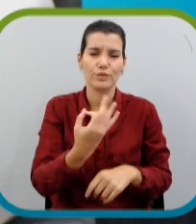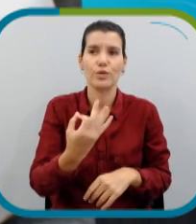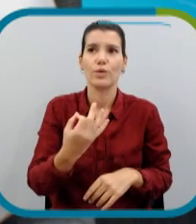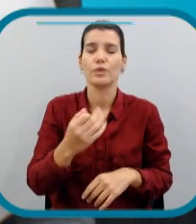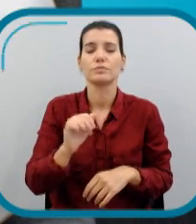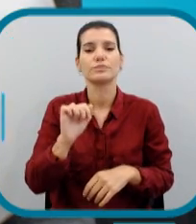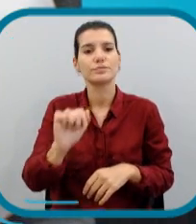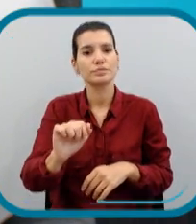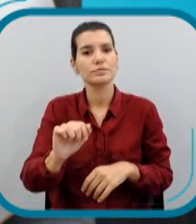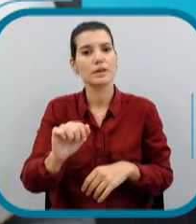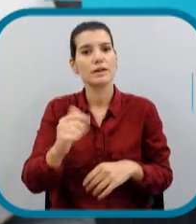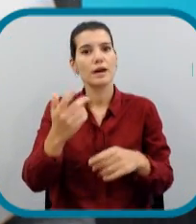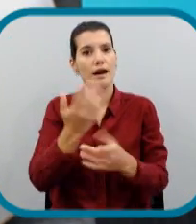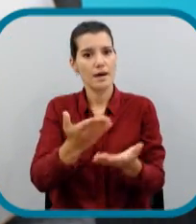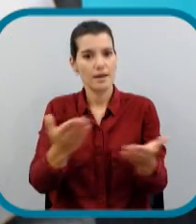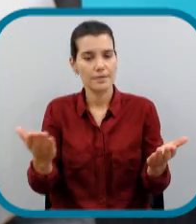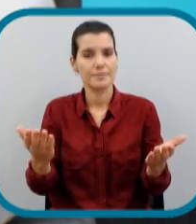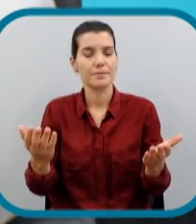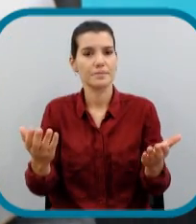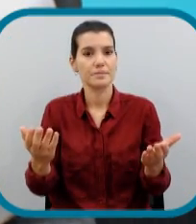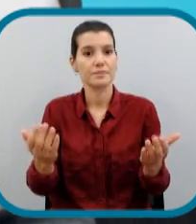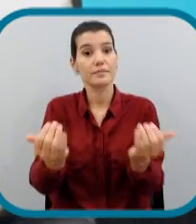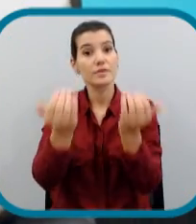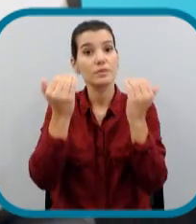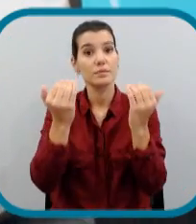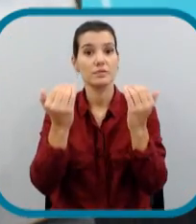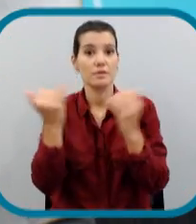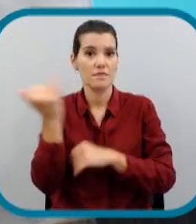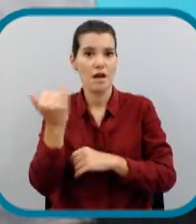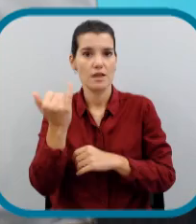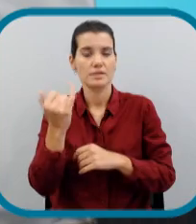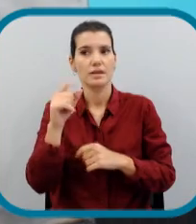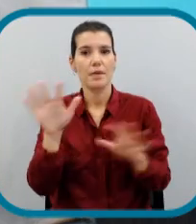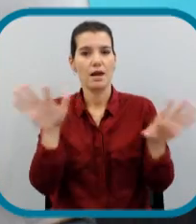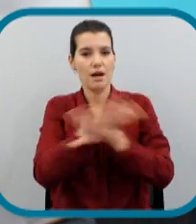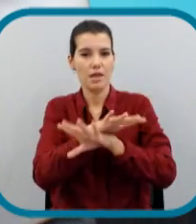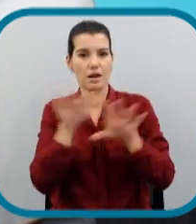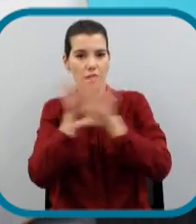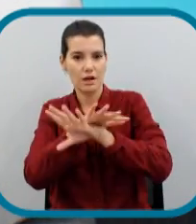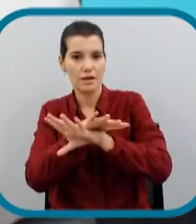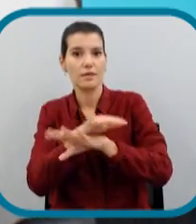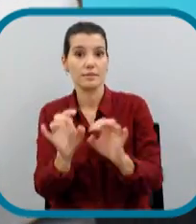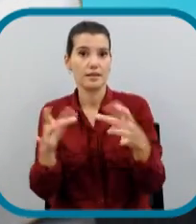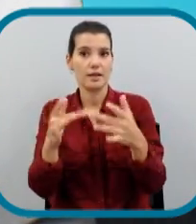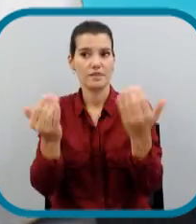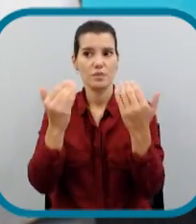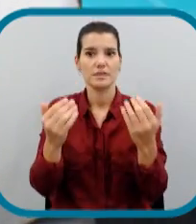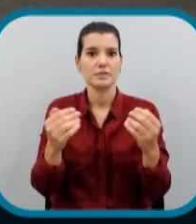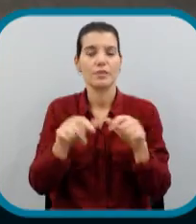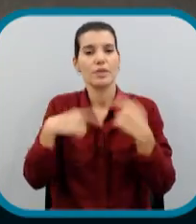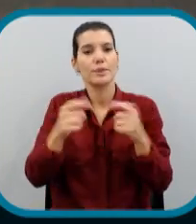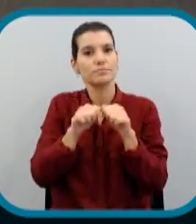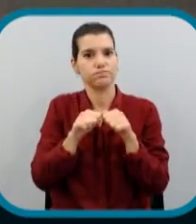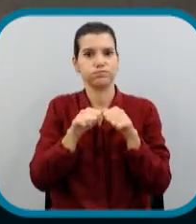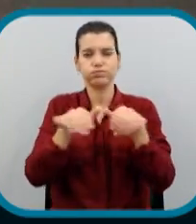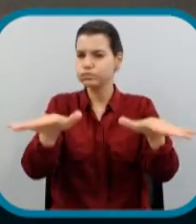só, é com a existência de informação falsa deturpada no